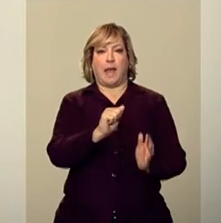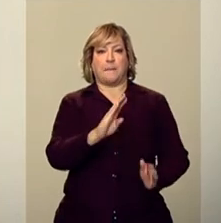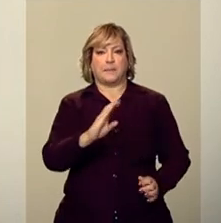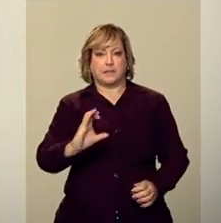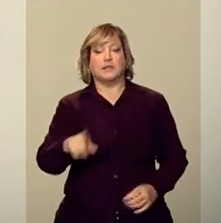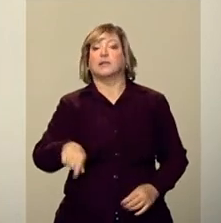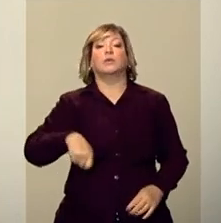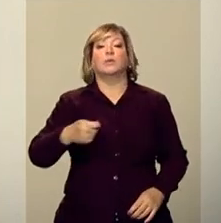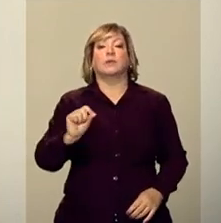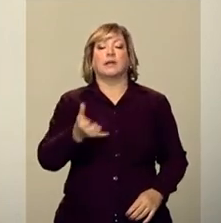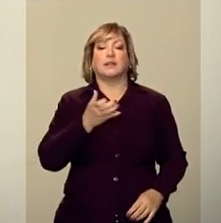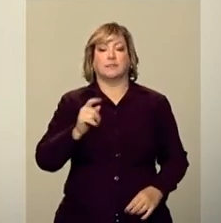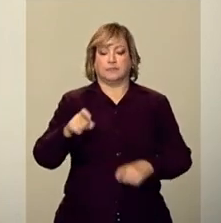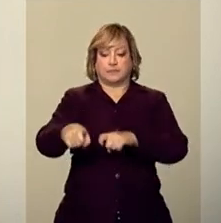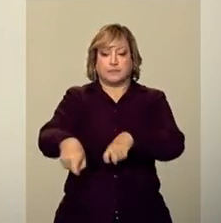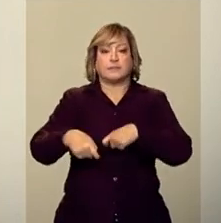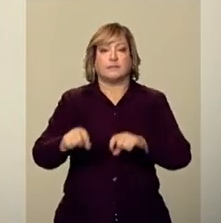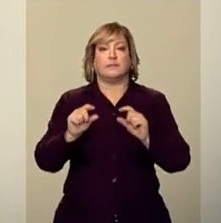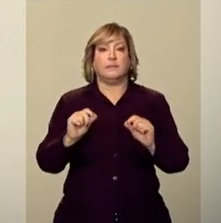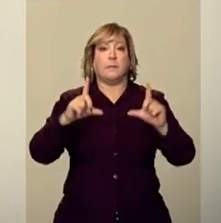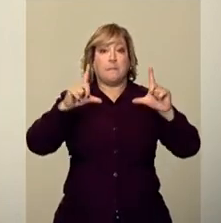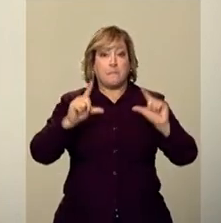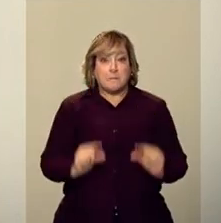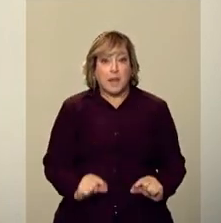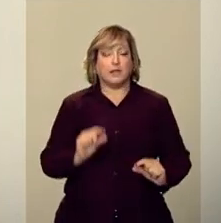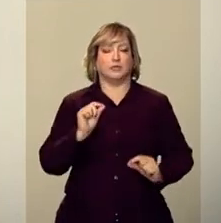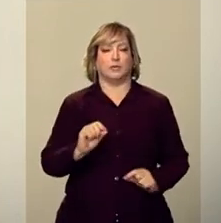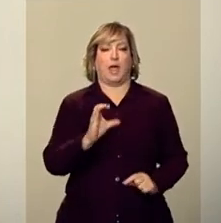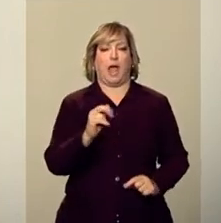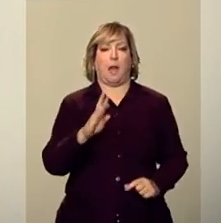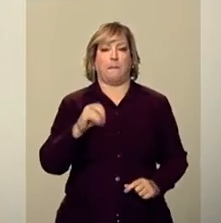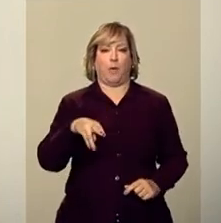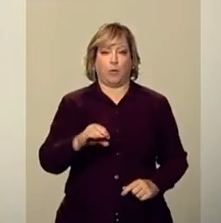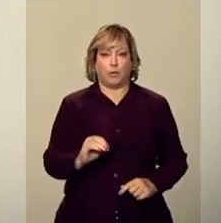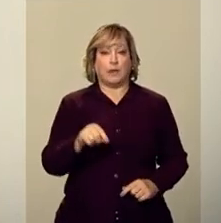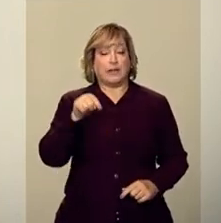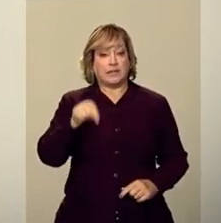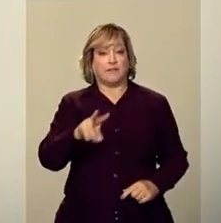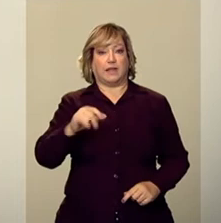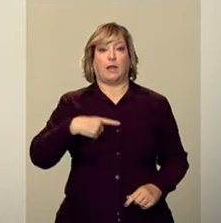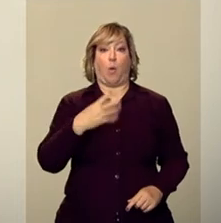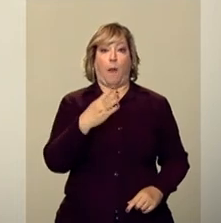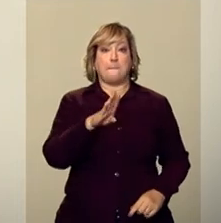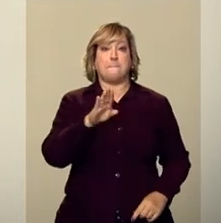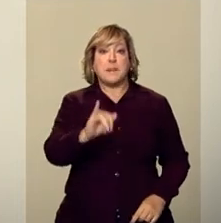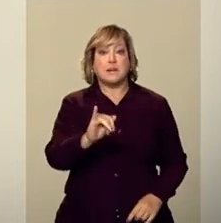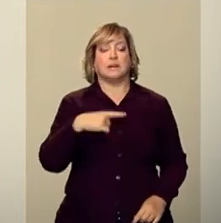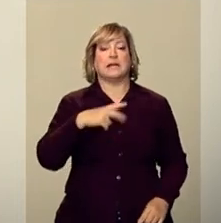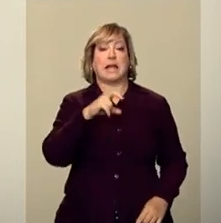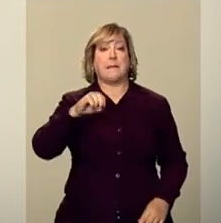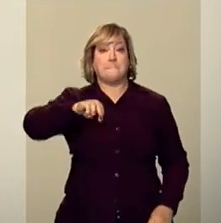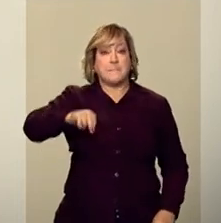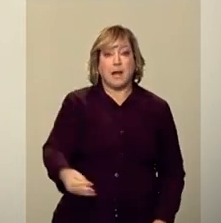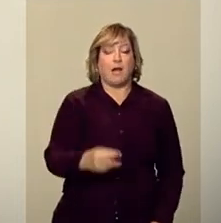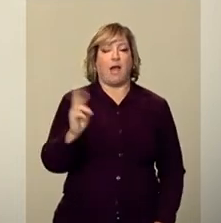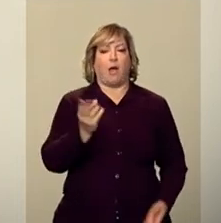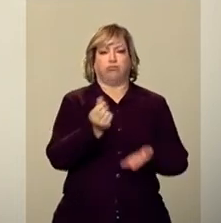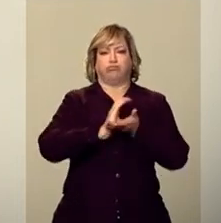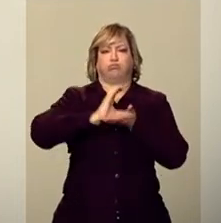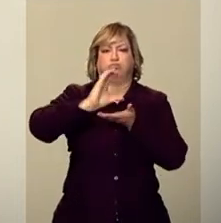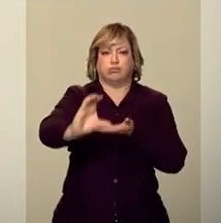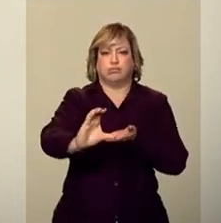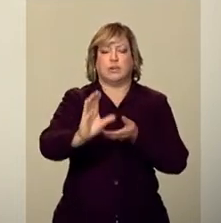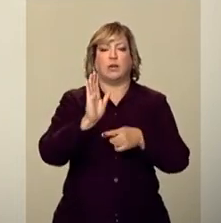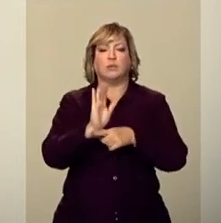que significa Agricultura de Baixo Carbono esse programa Luciano vai ter 4 bilhões e quinhentos milhões de reais para financiar